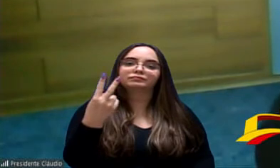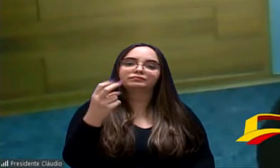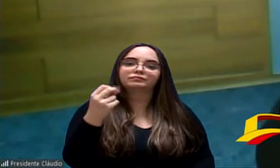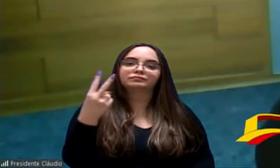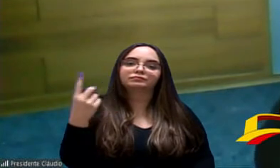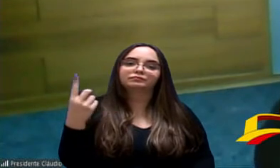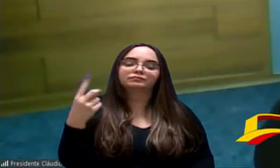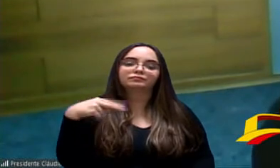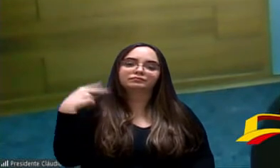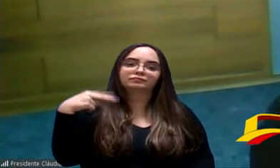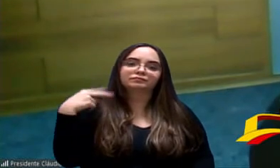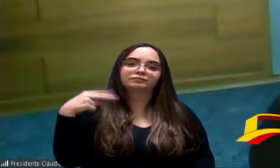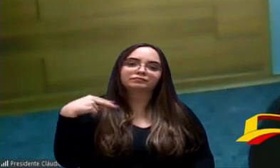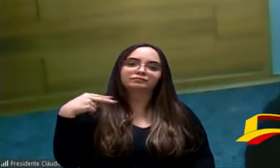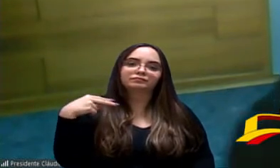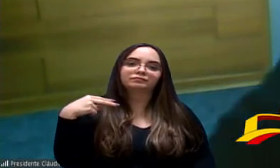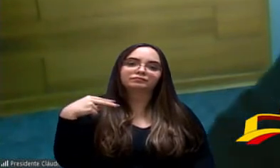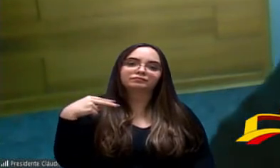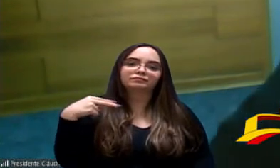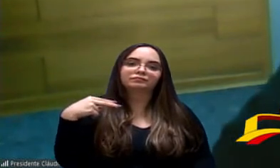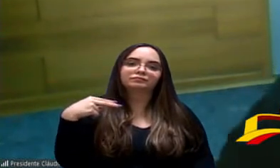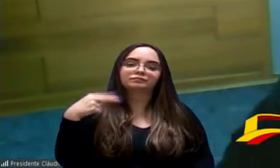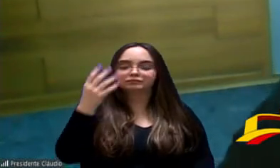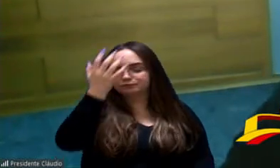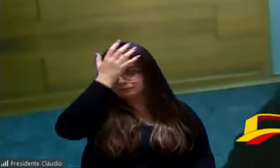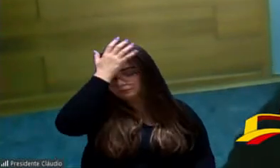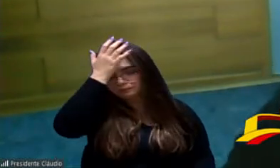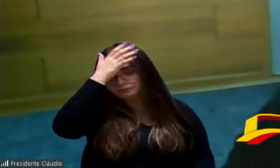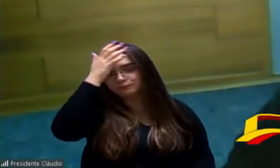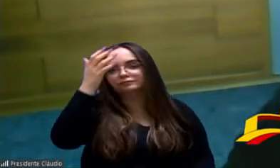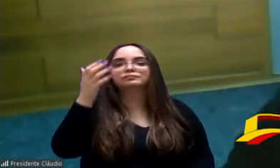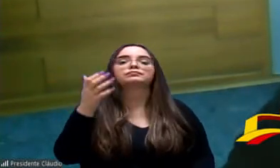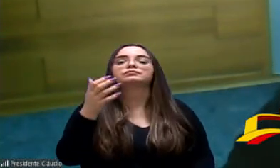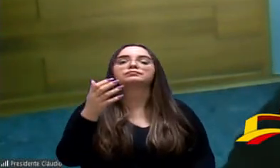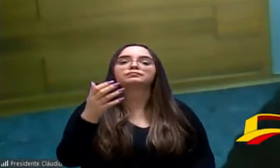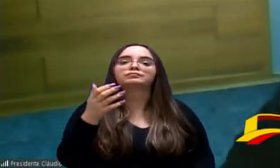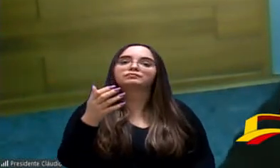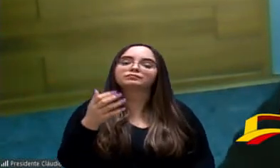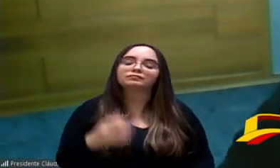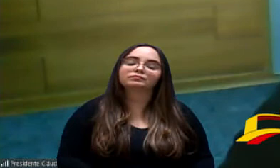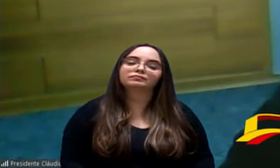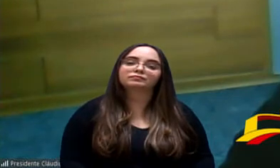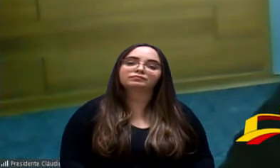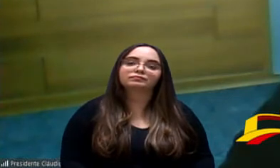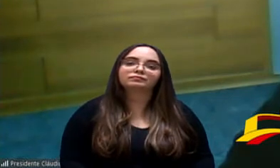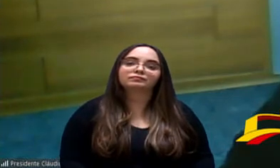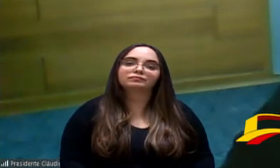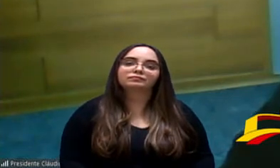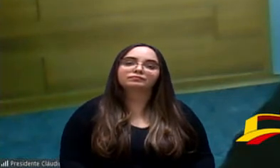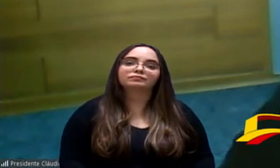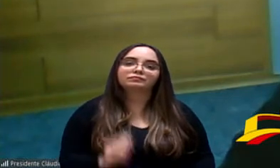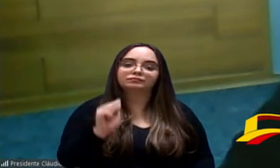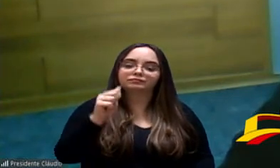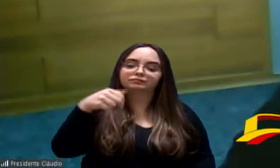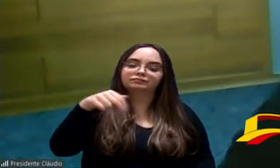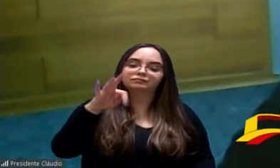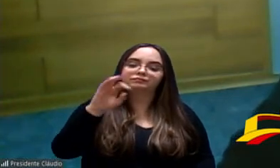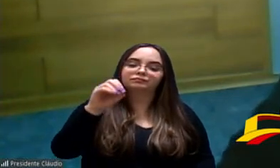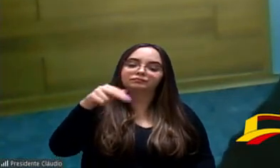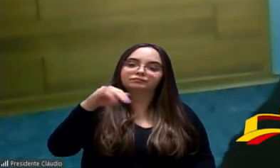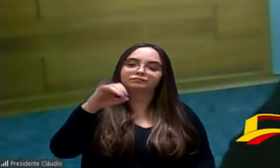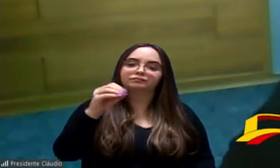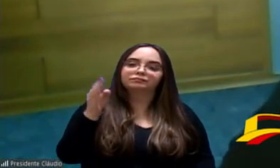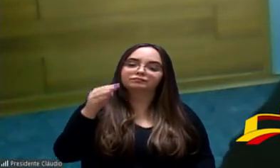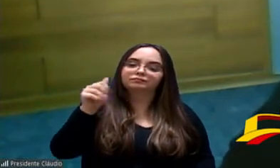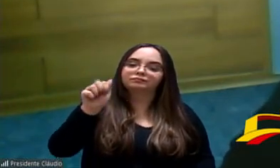134-2021 do vereador Fábio Simoa, que dispõe sobre a denominação de Antônio Martinho a uma ponte